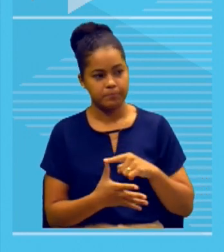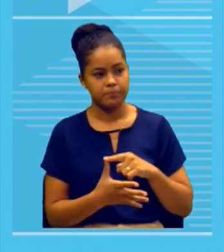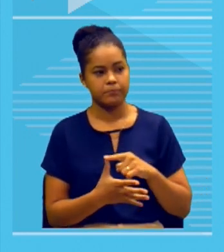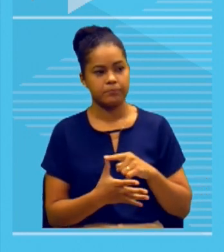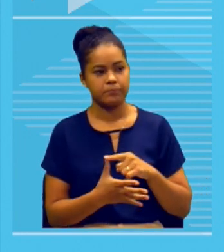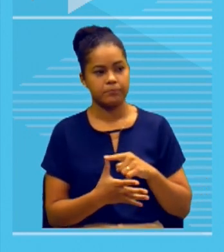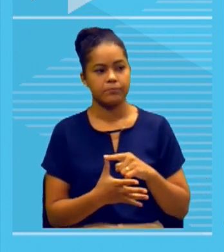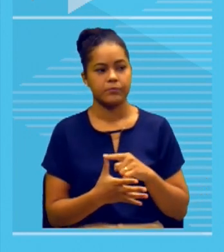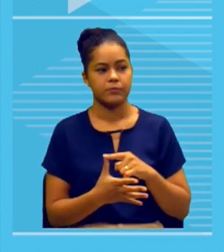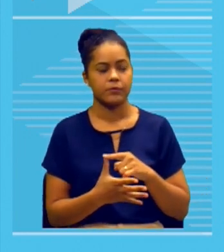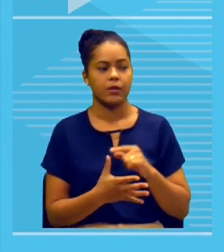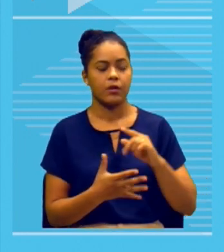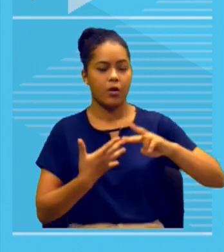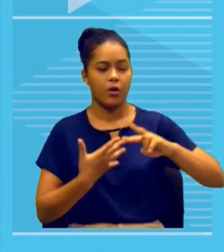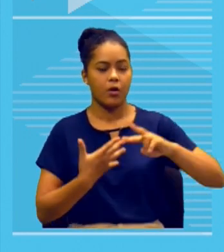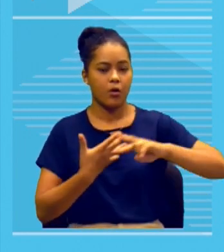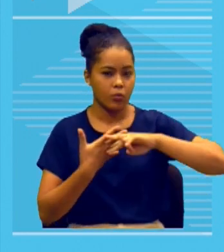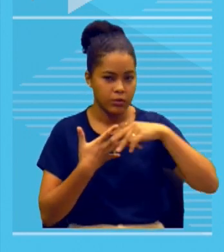concessivas